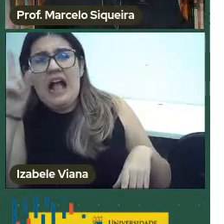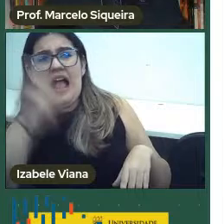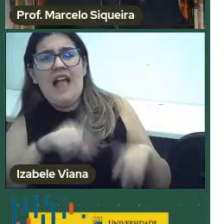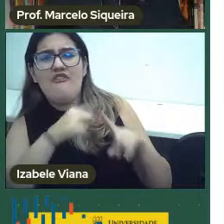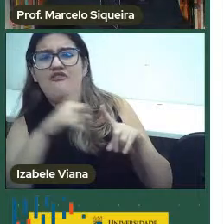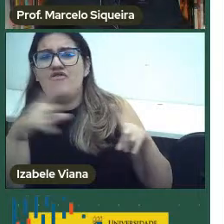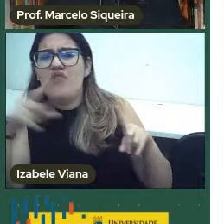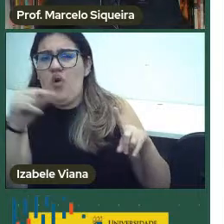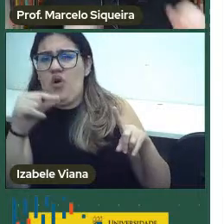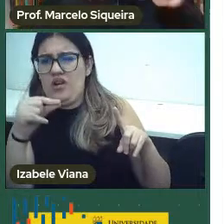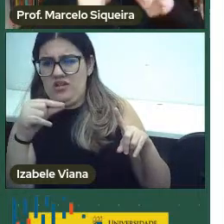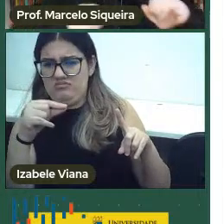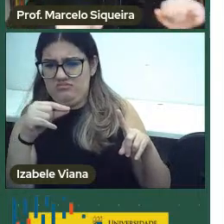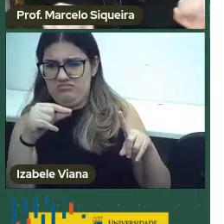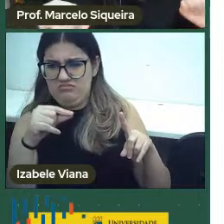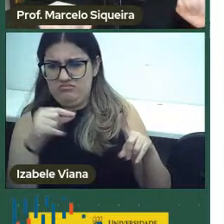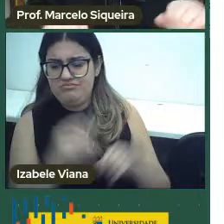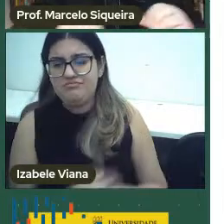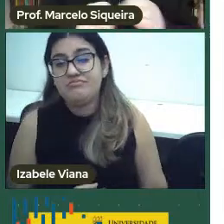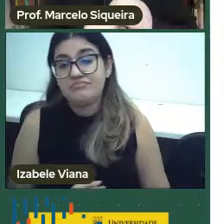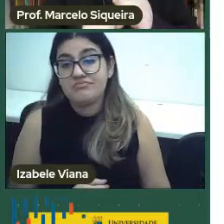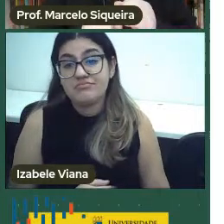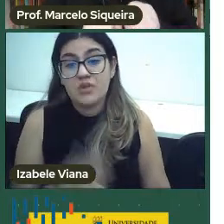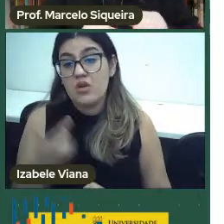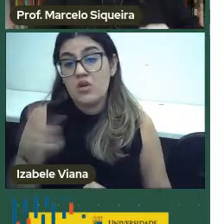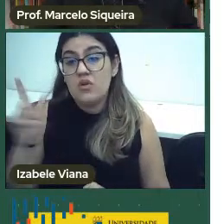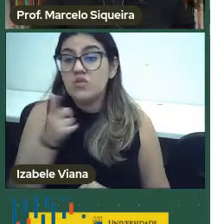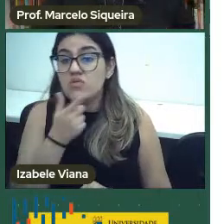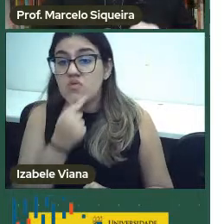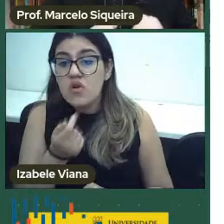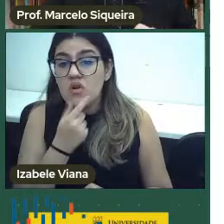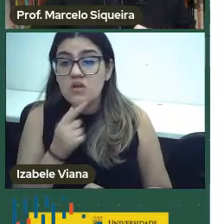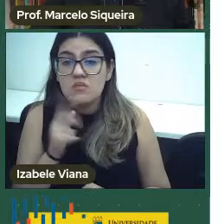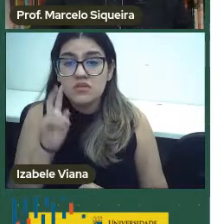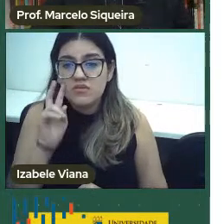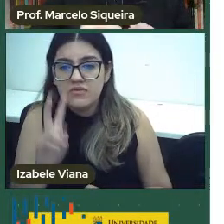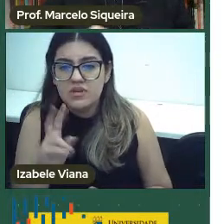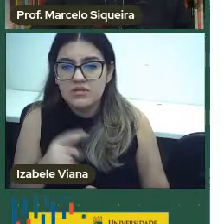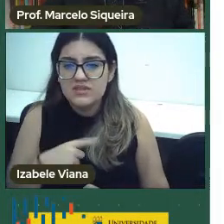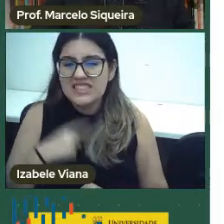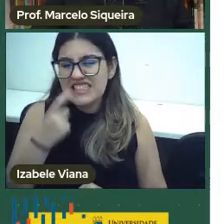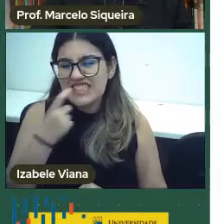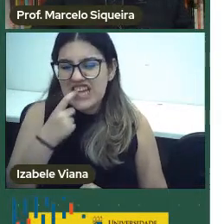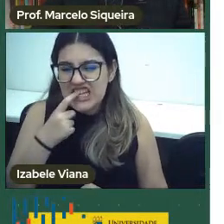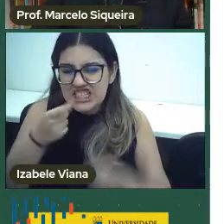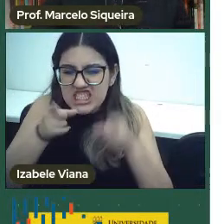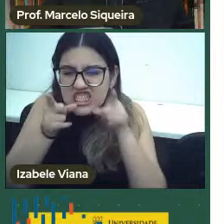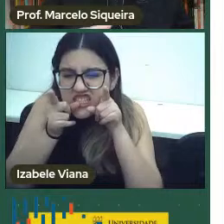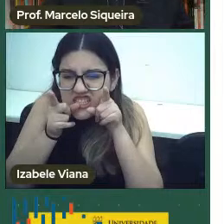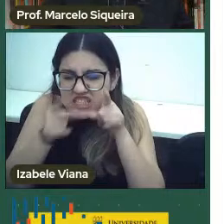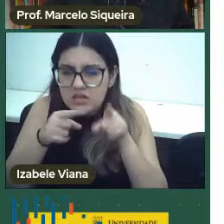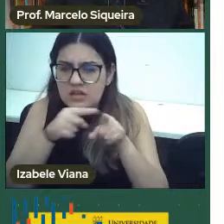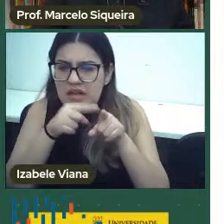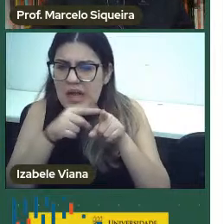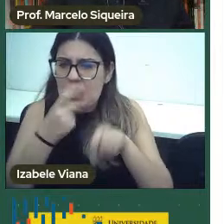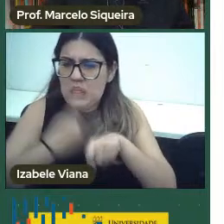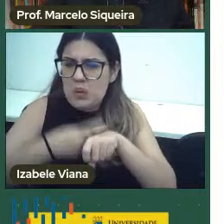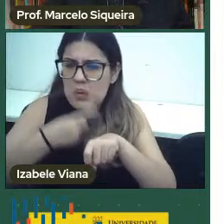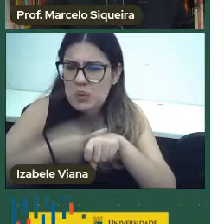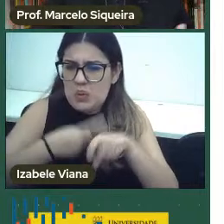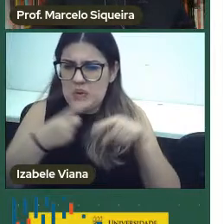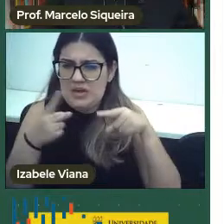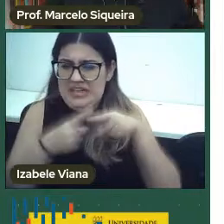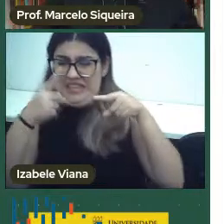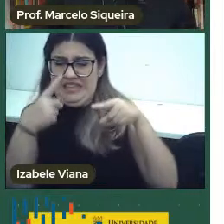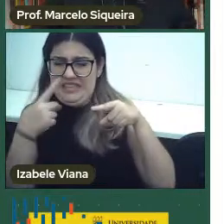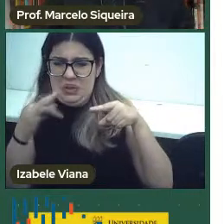tropical. O outro pegou a presa e viu que era material duro, pontiagudo, que podia ferir,